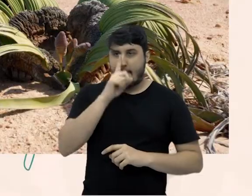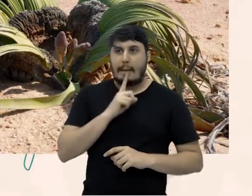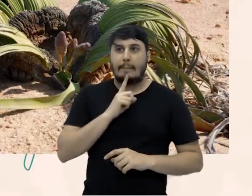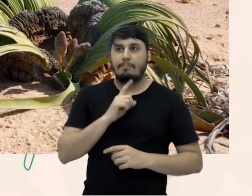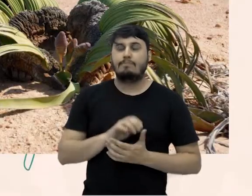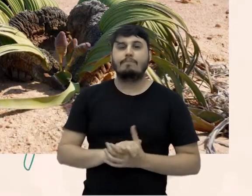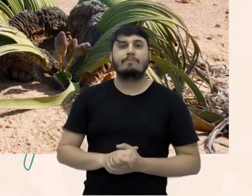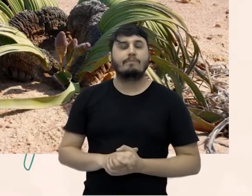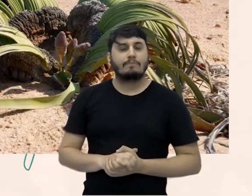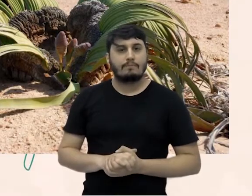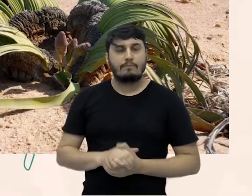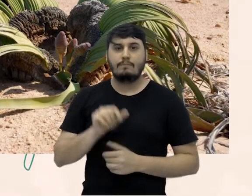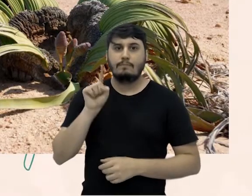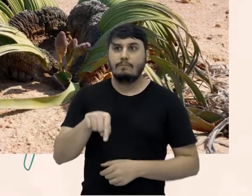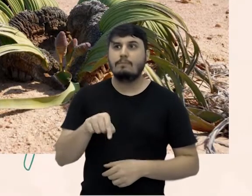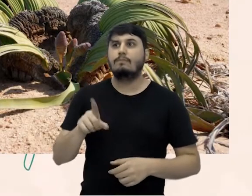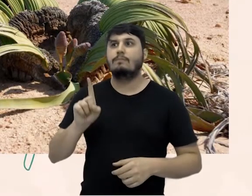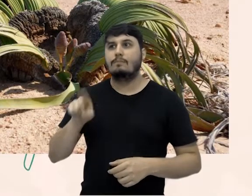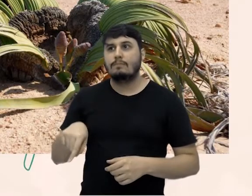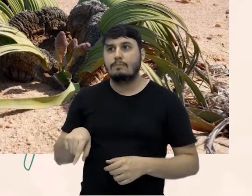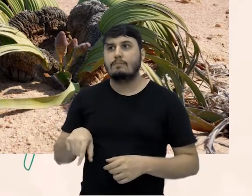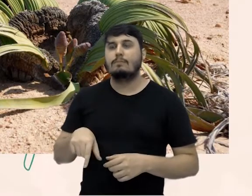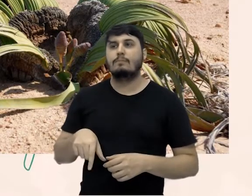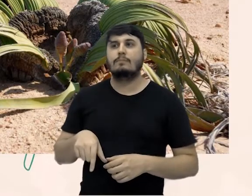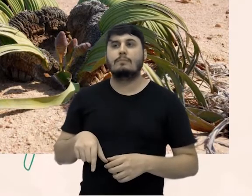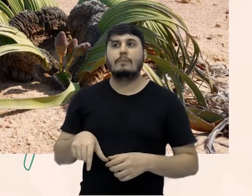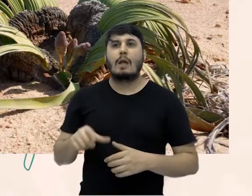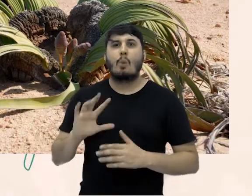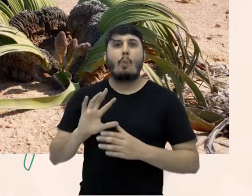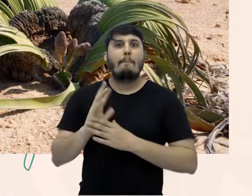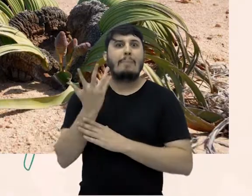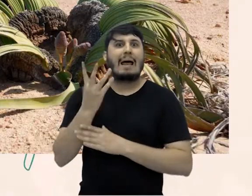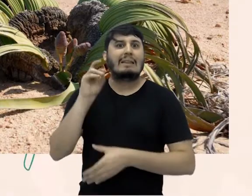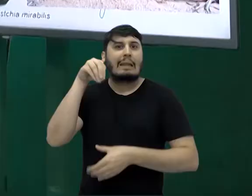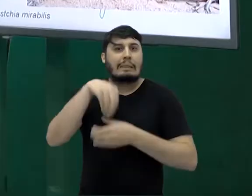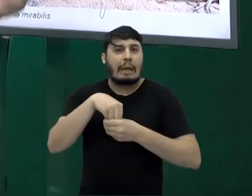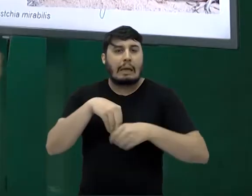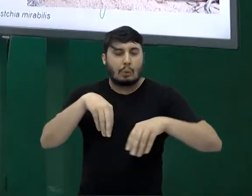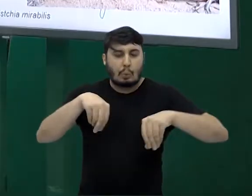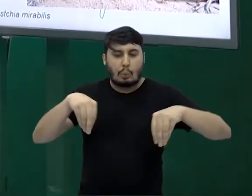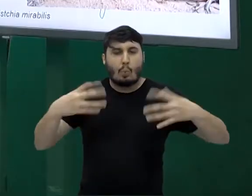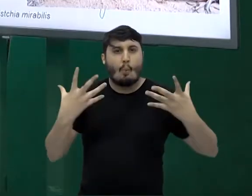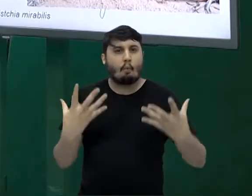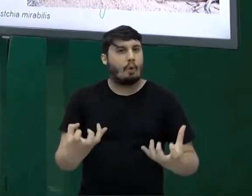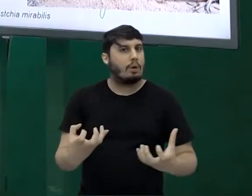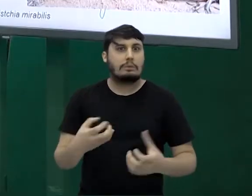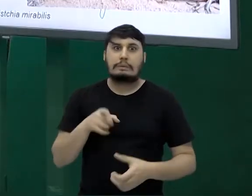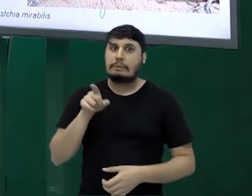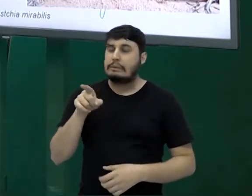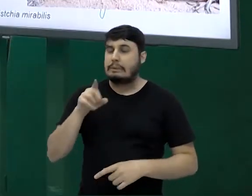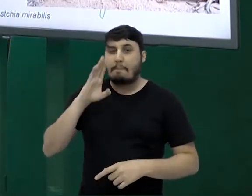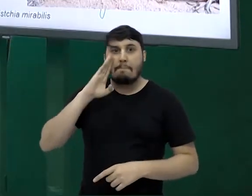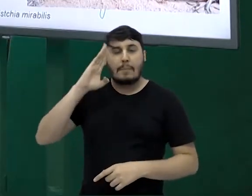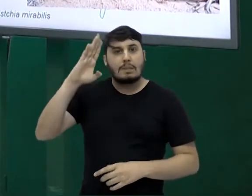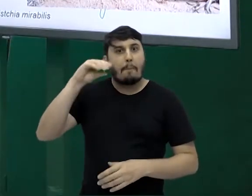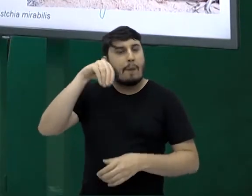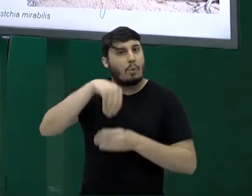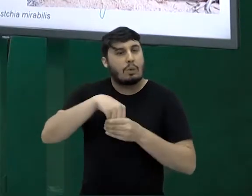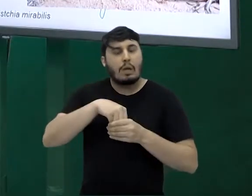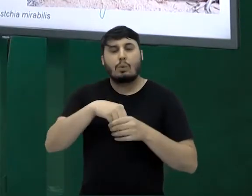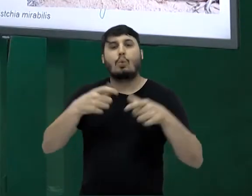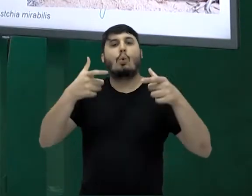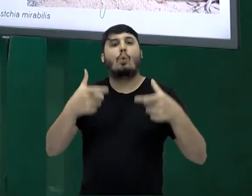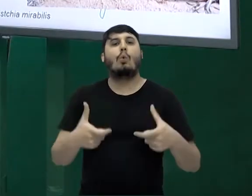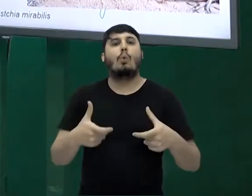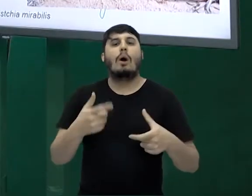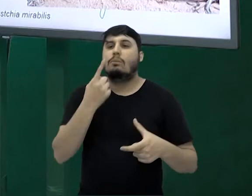essa Velvisca mirabilis, que faz parte do grupo das Gnetophytas, que é uma planta de deserto, é muito louca essa